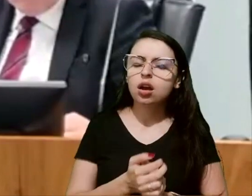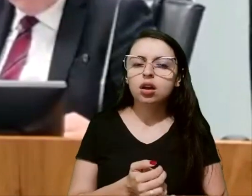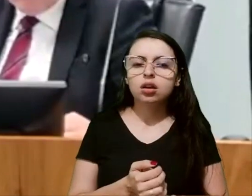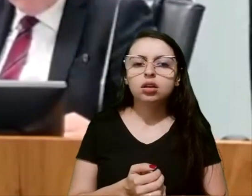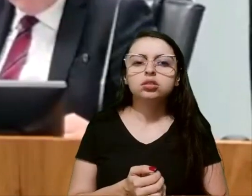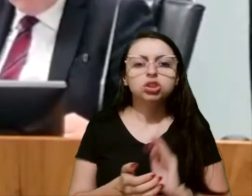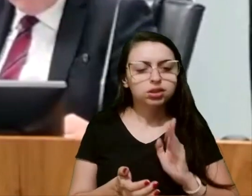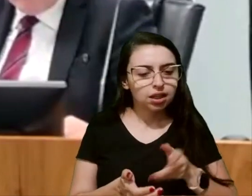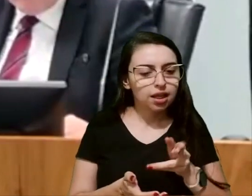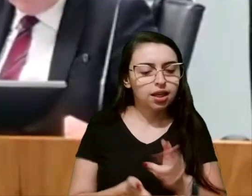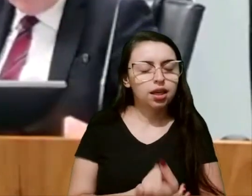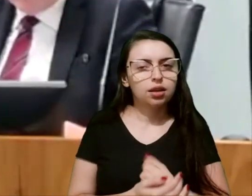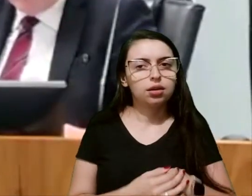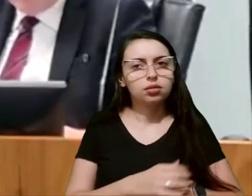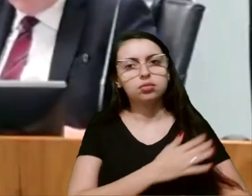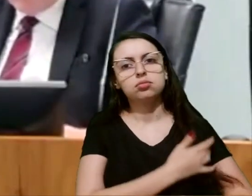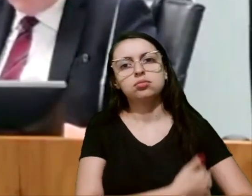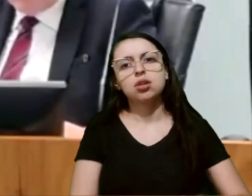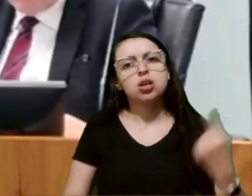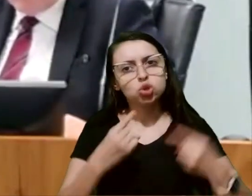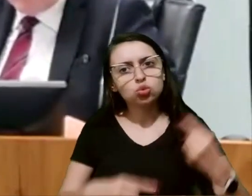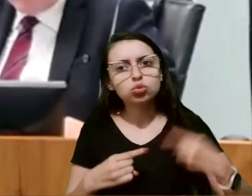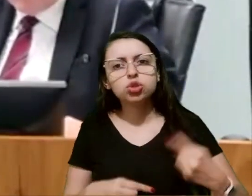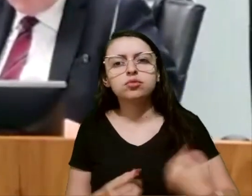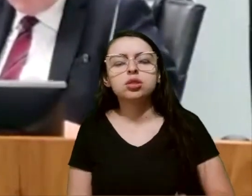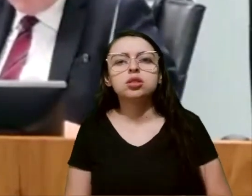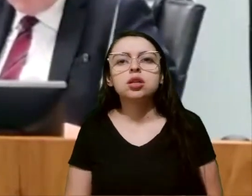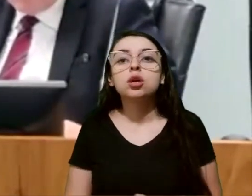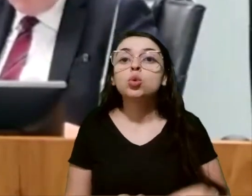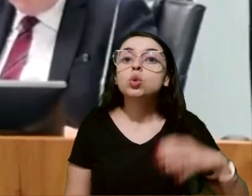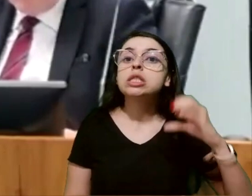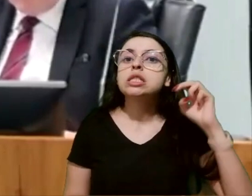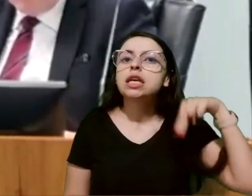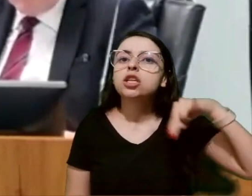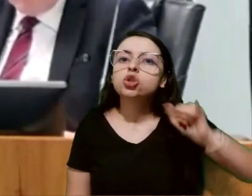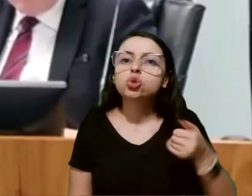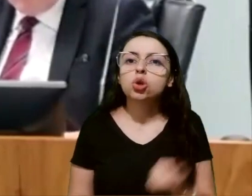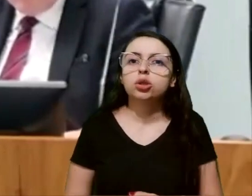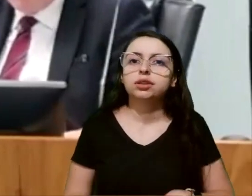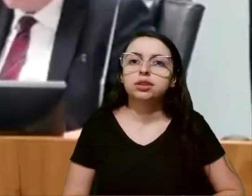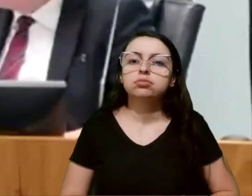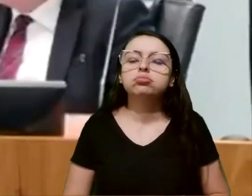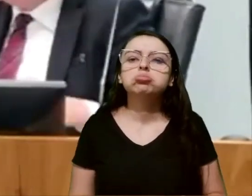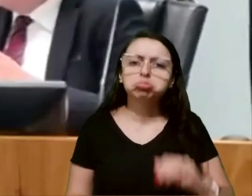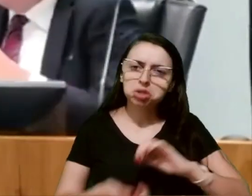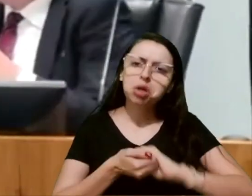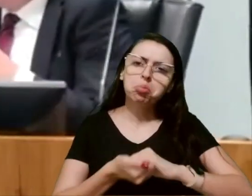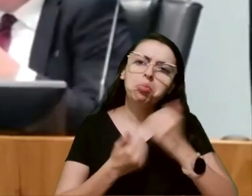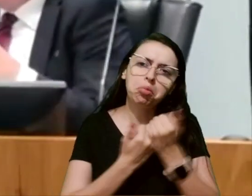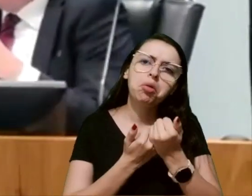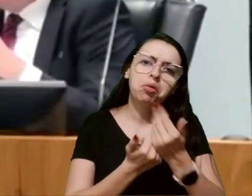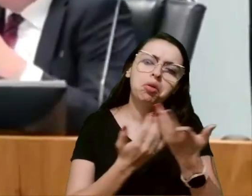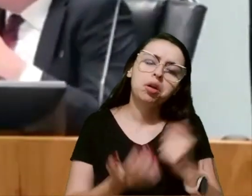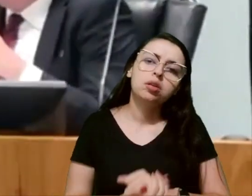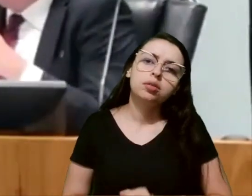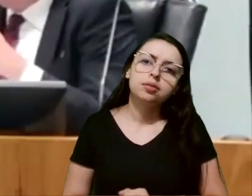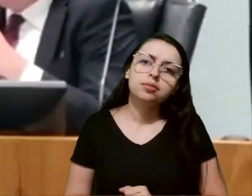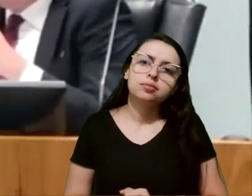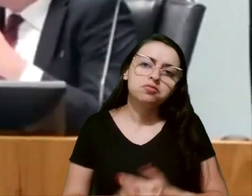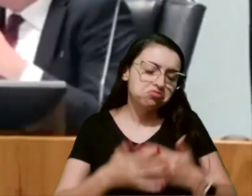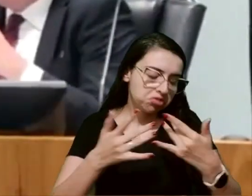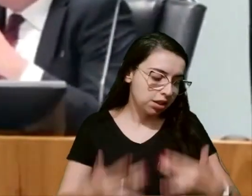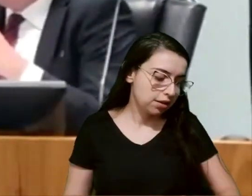olhada e eu caminharia, eu digo isso porque essa foi a discussão que nós tivemos com o CNJ. E eu concordo, acho que